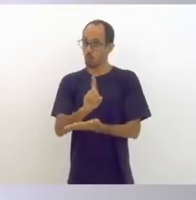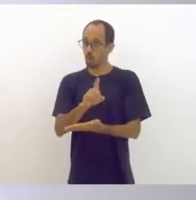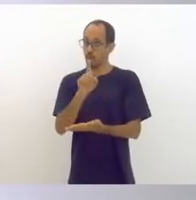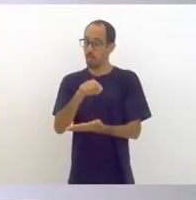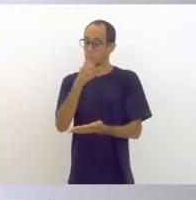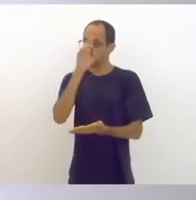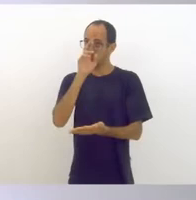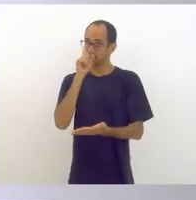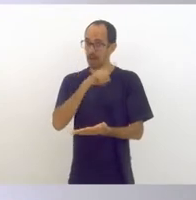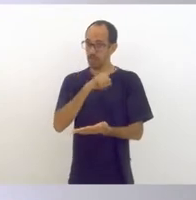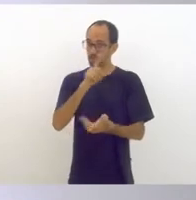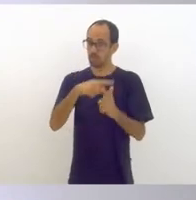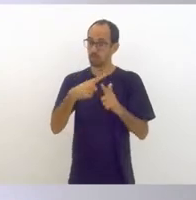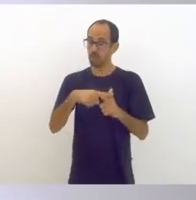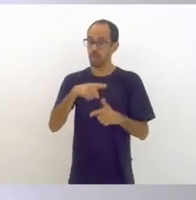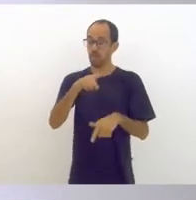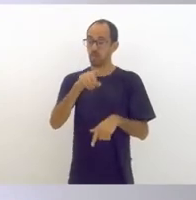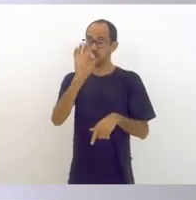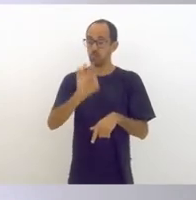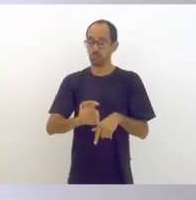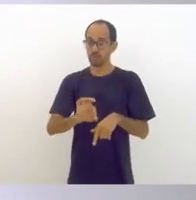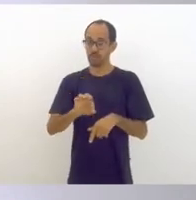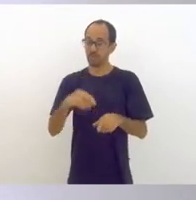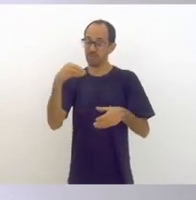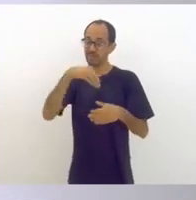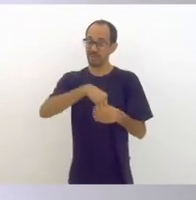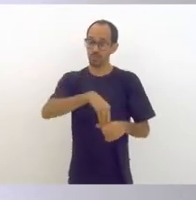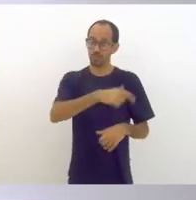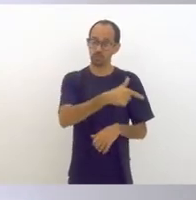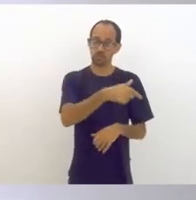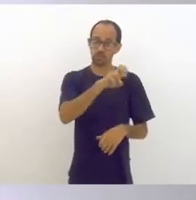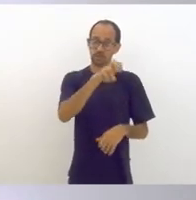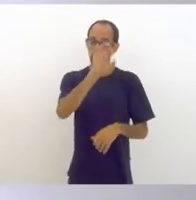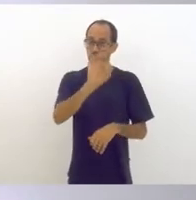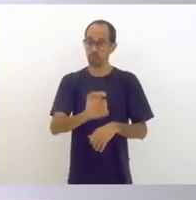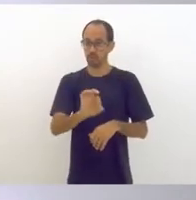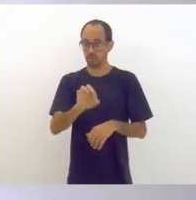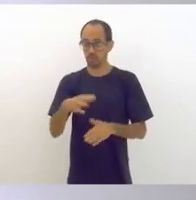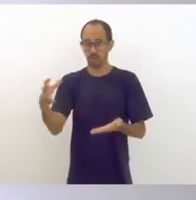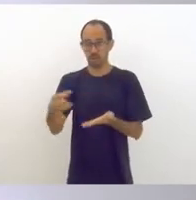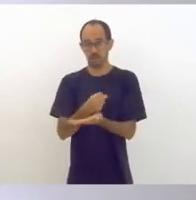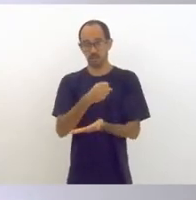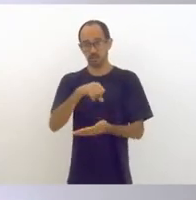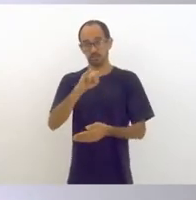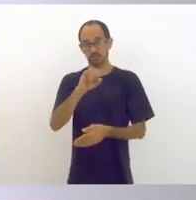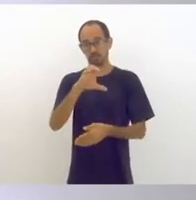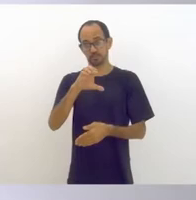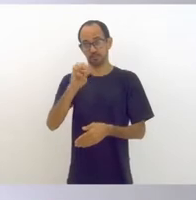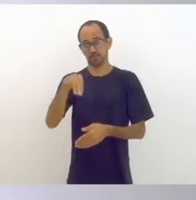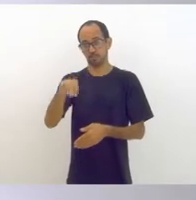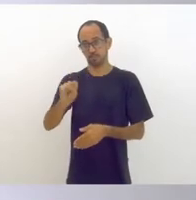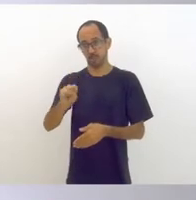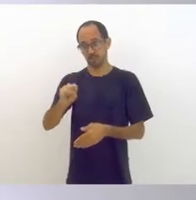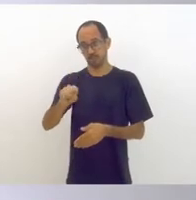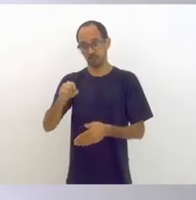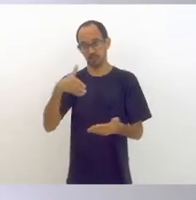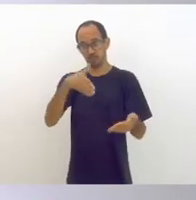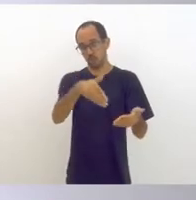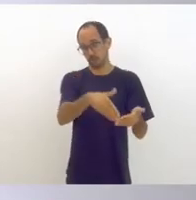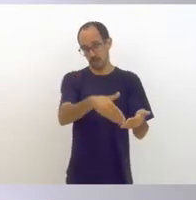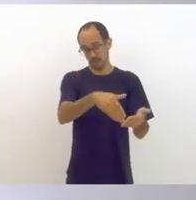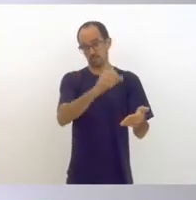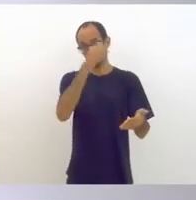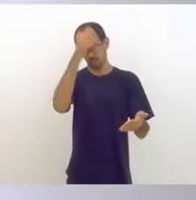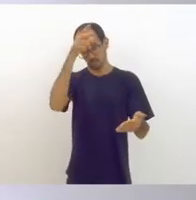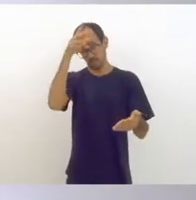de 1% dentro dos 25% da arrecadação de ICMS que são destinados aos municípios. Então, esse índice